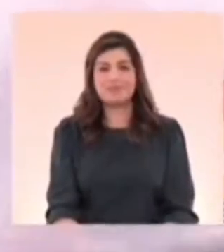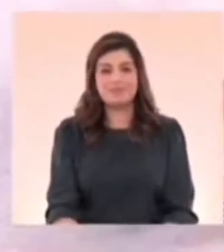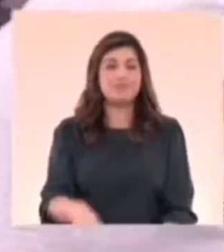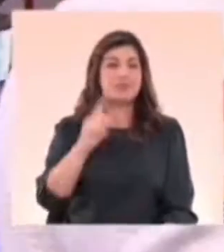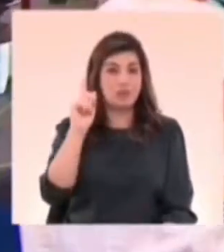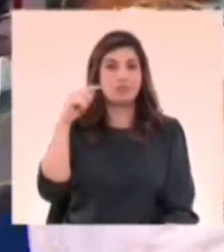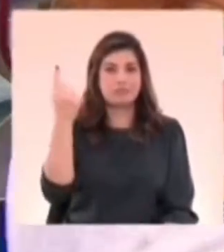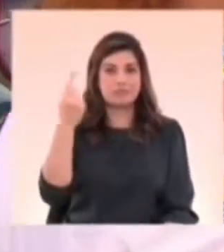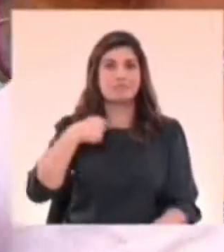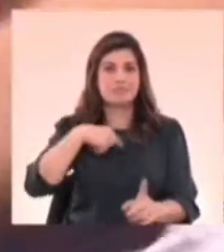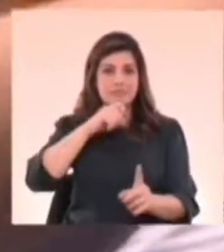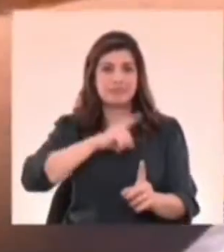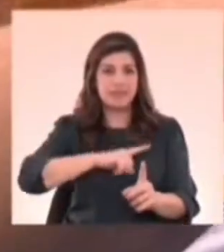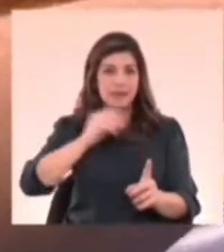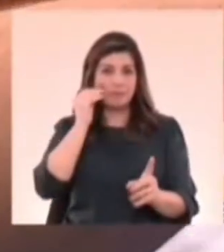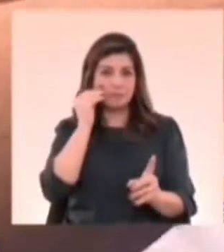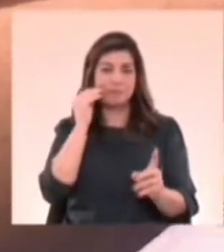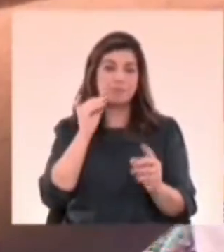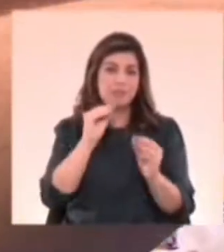eu pudesse